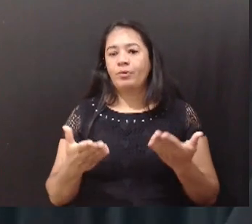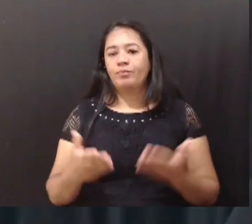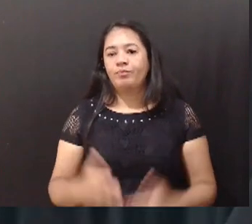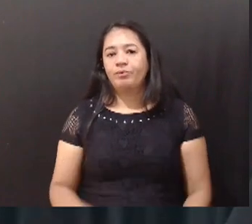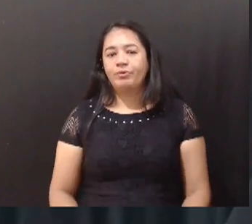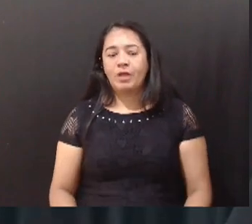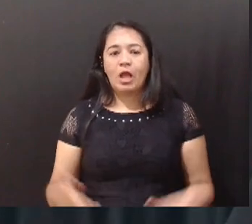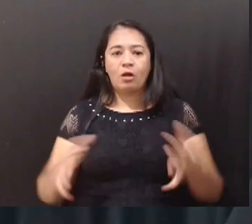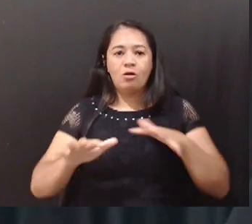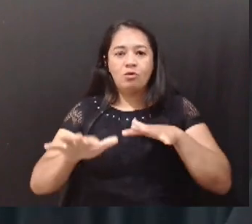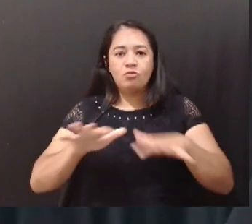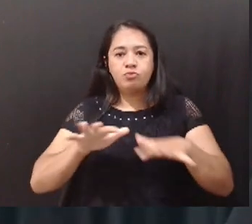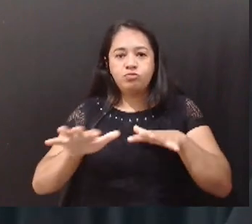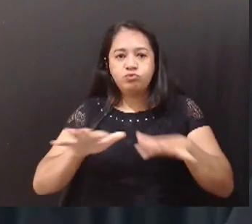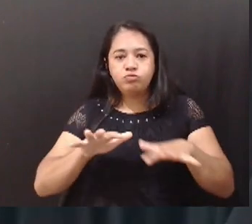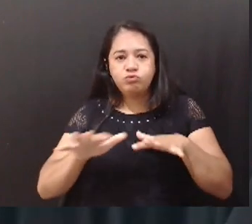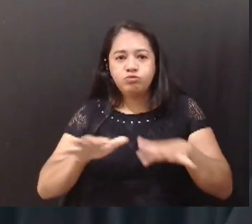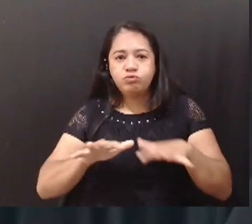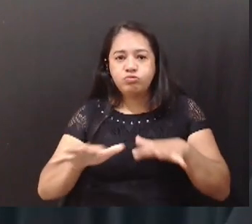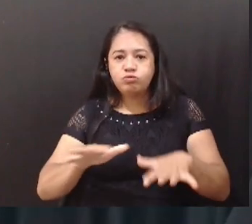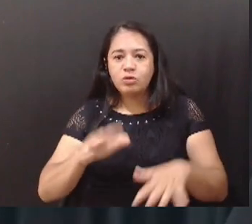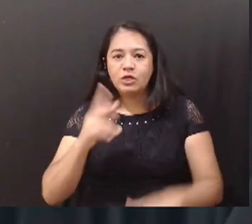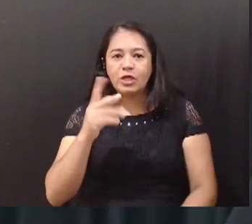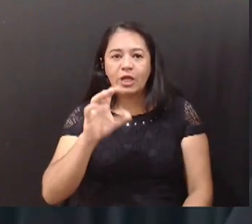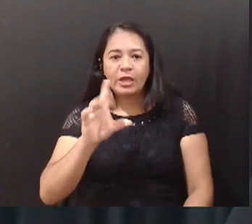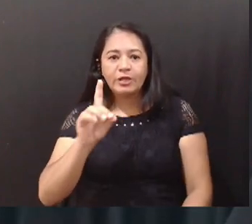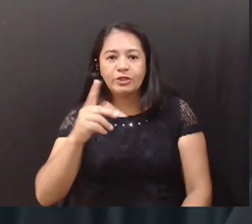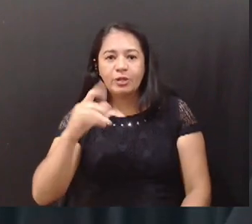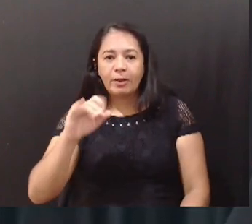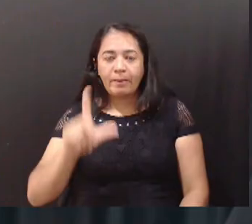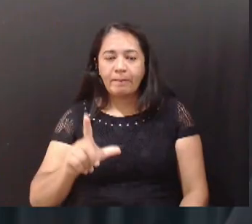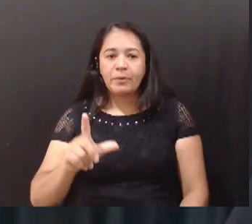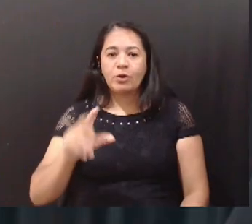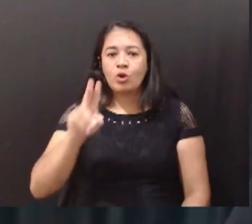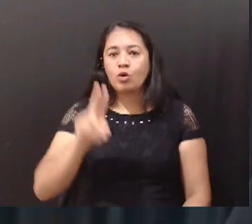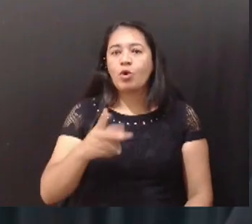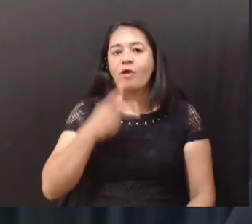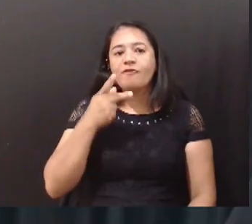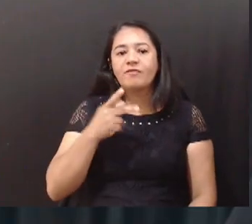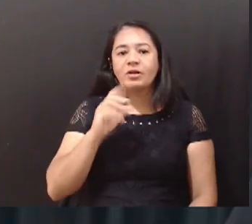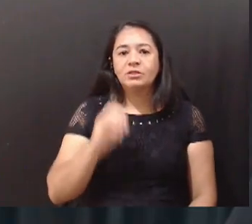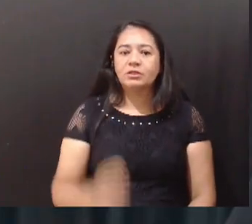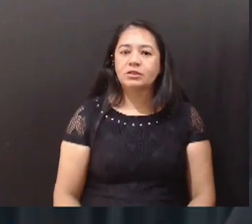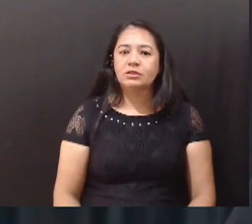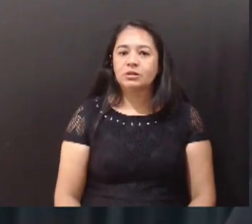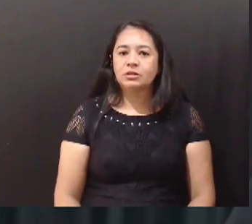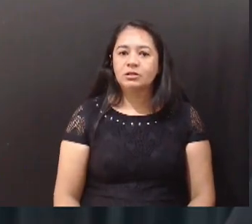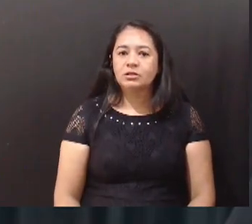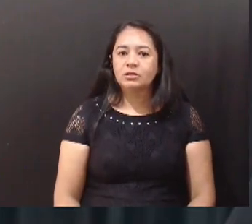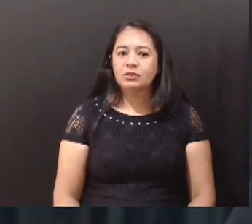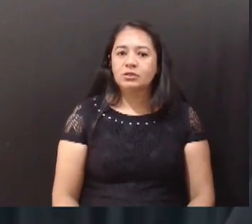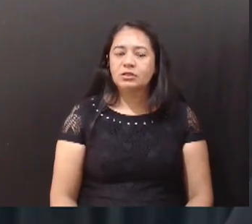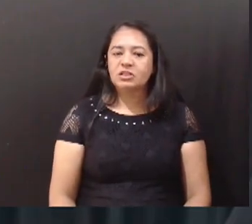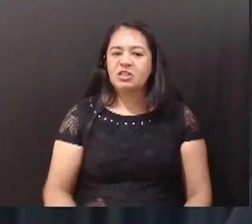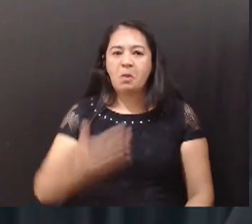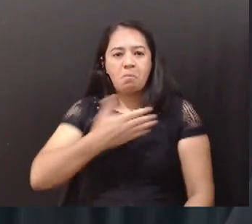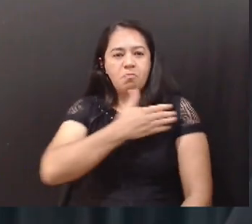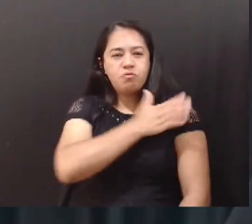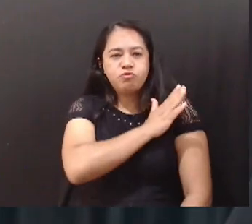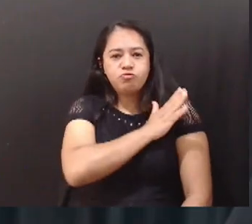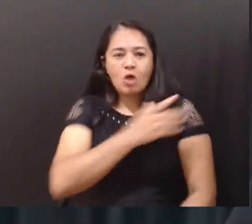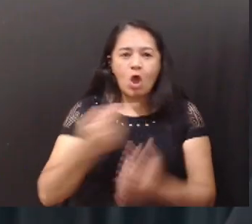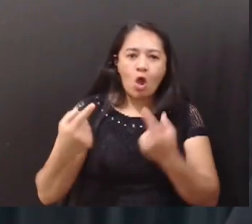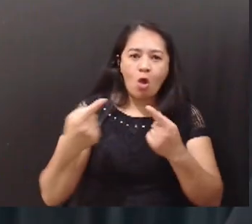red pills, que usam uma fala extremamente misógina, preconceituosa contra as